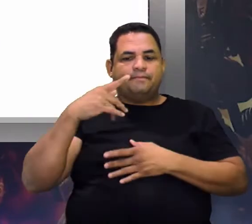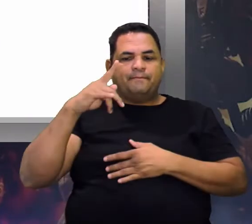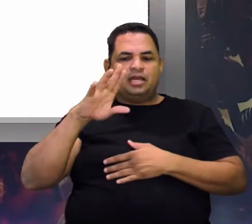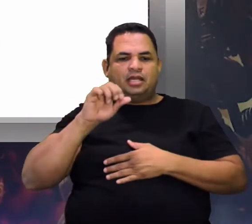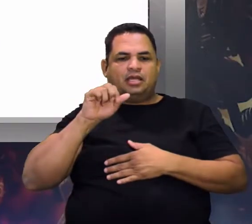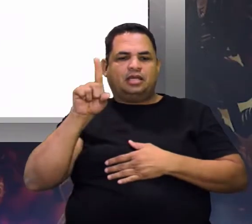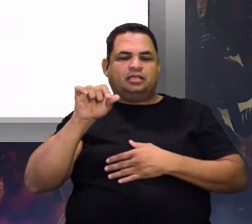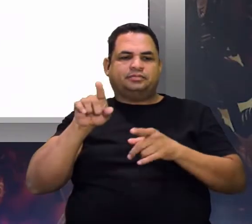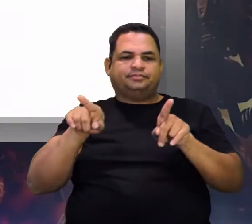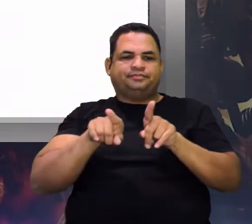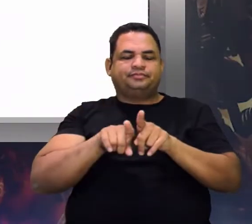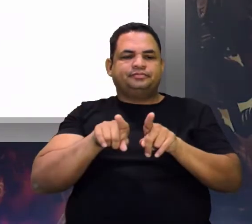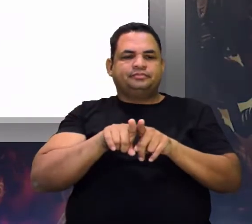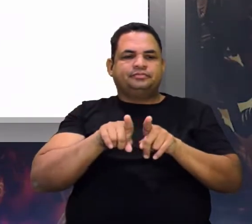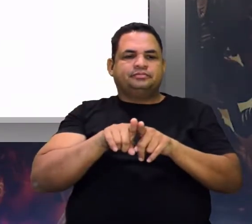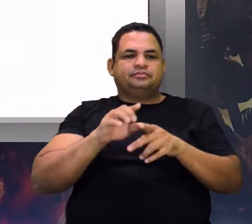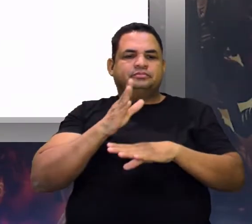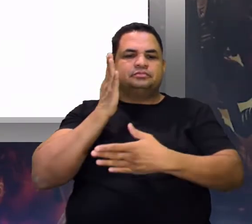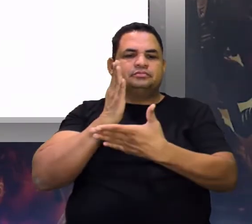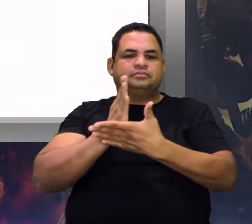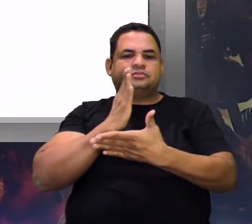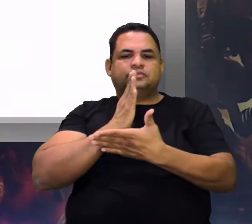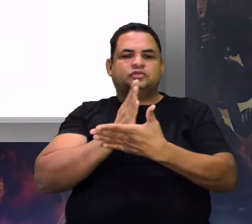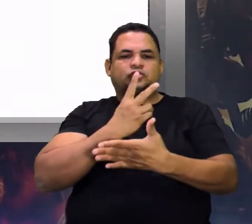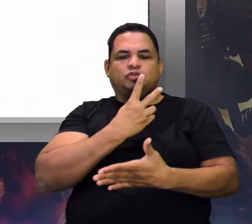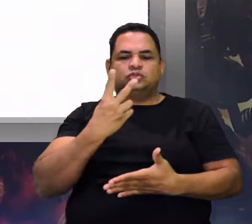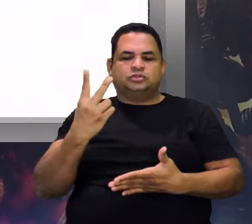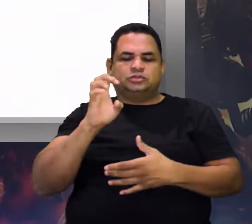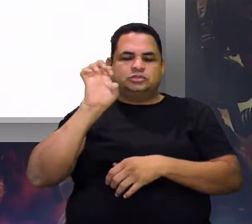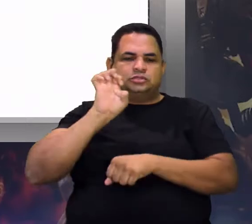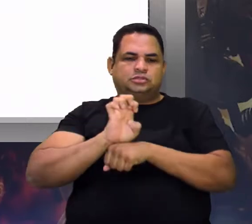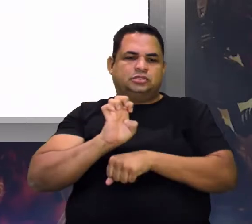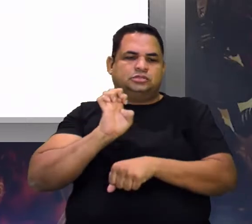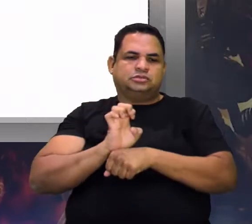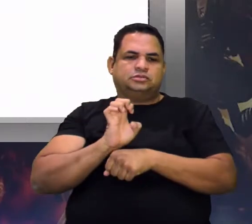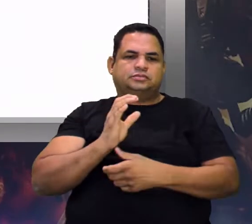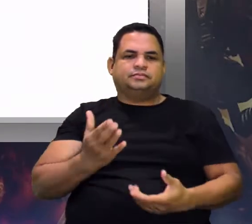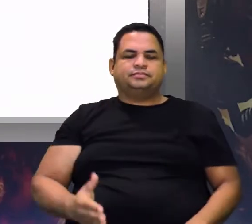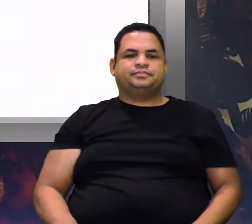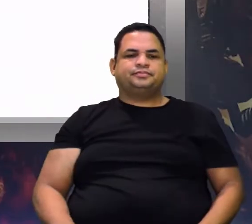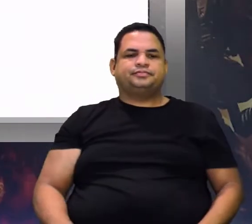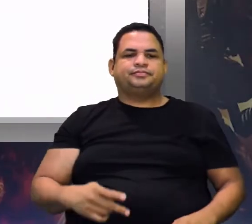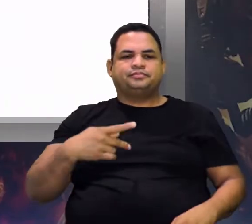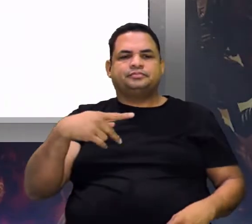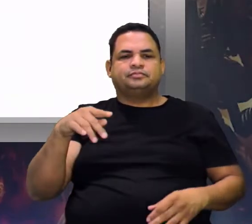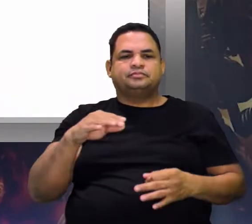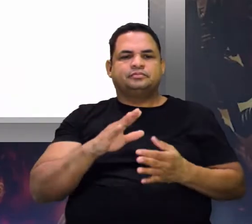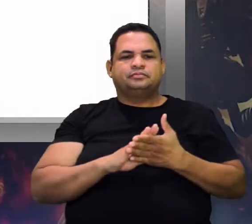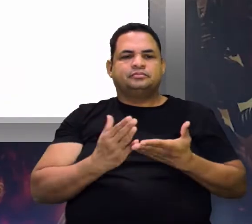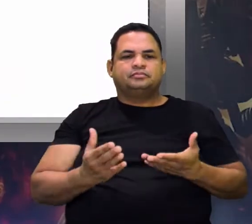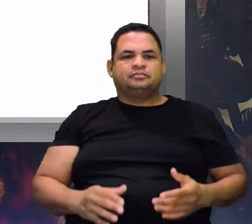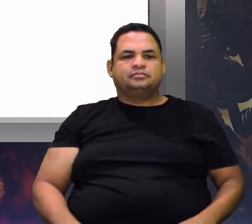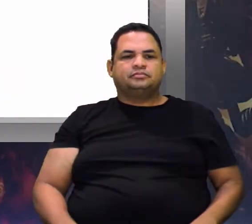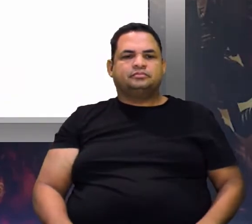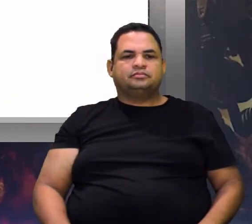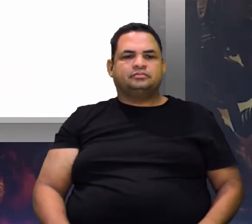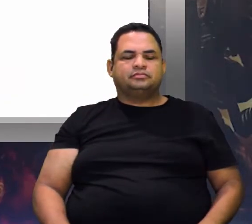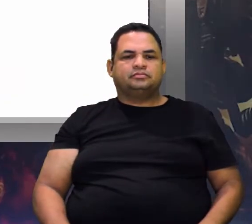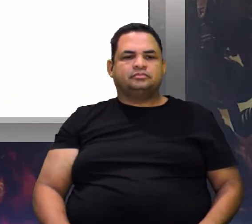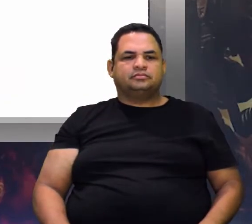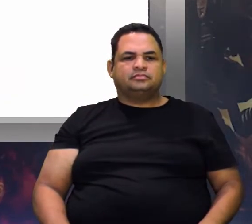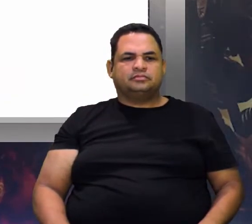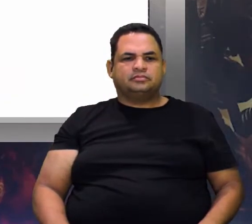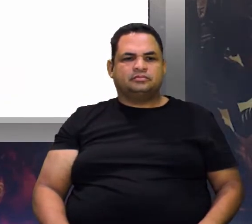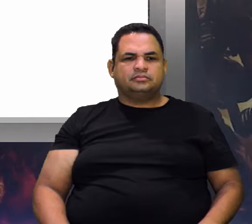teve um plebiscito, se o Pará seria dividido em 2 estados ou não. Para ficar unificado, ganhou lá